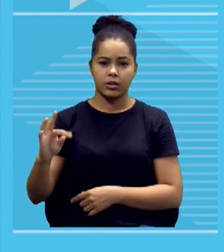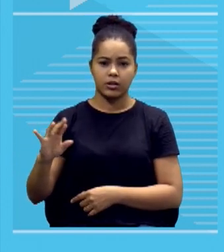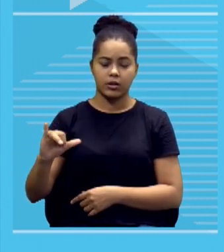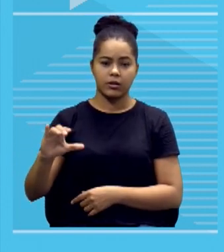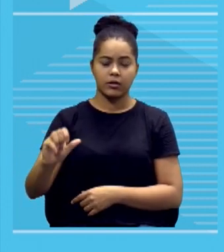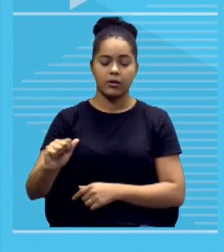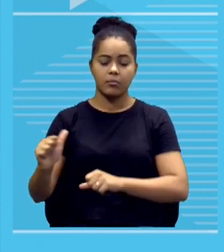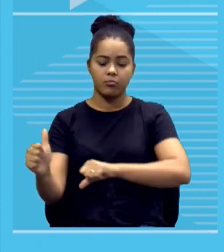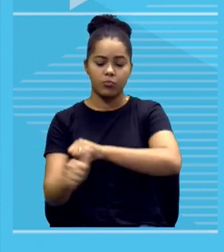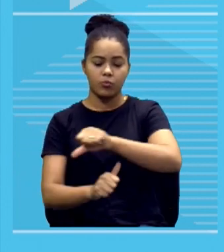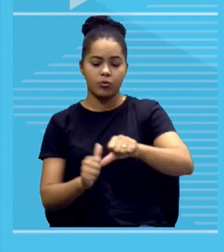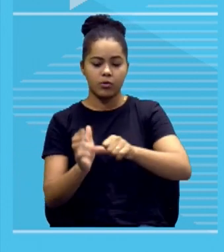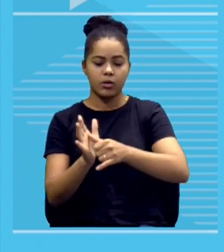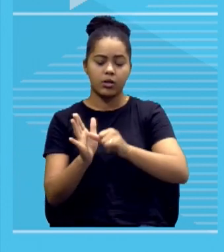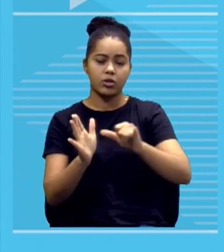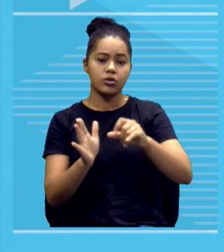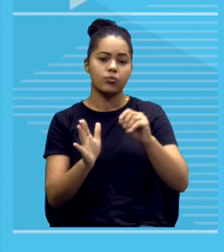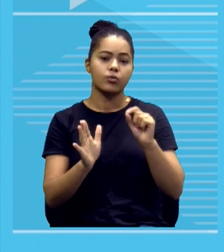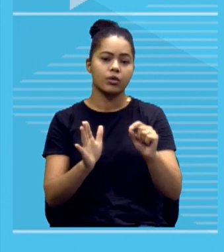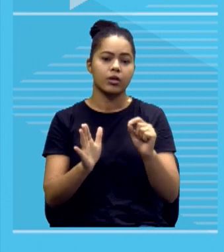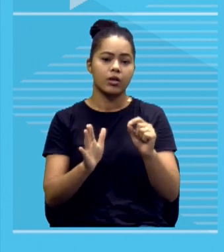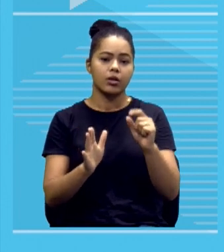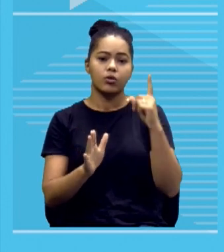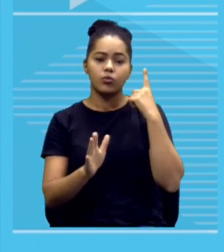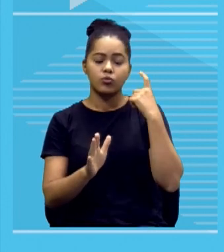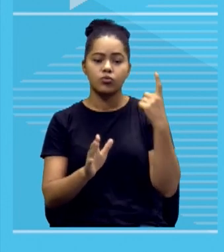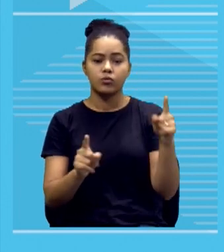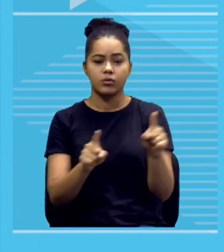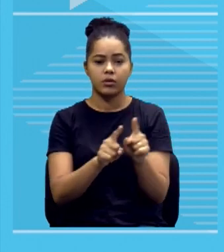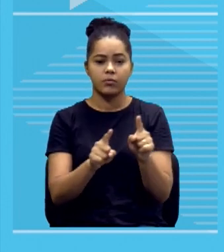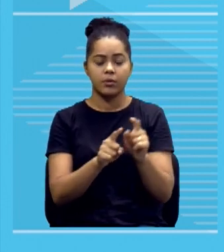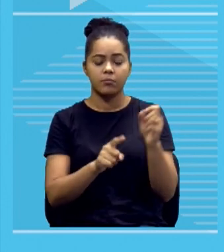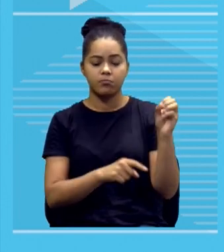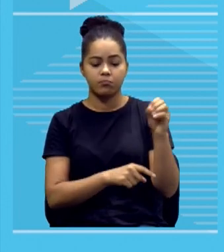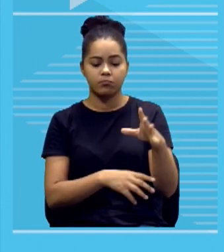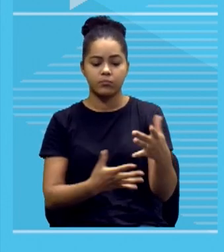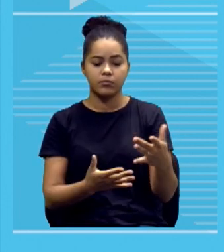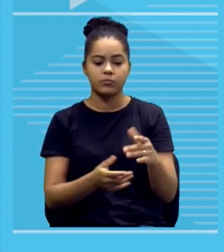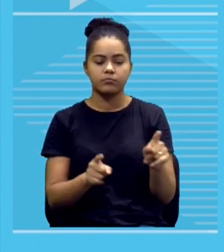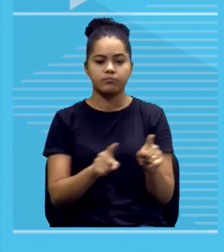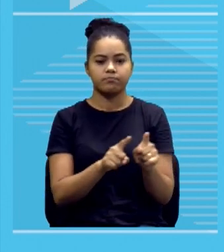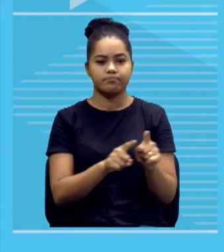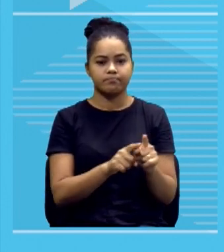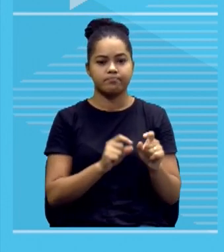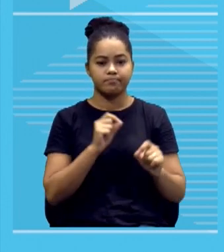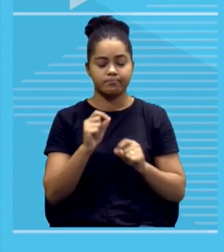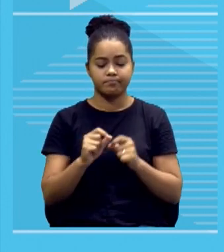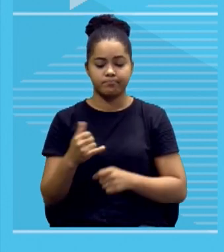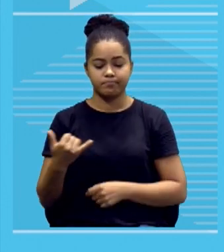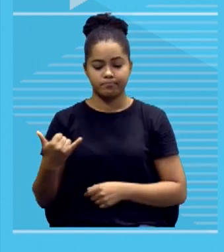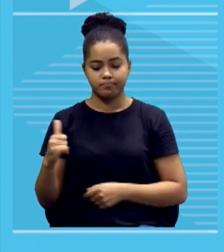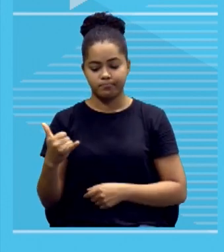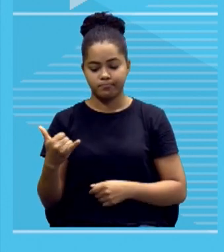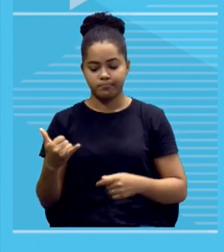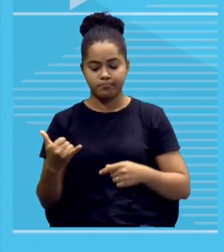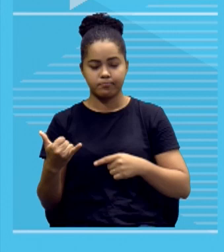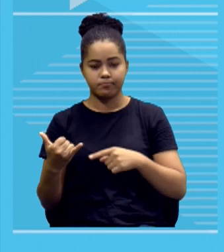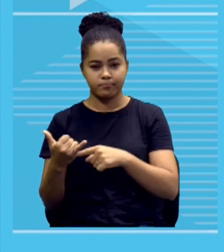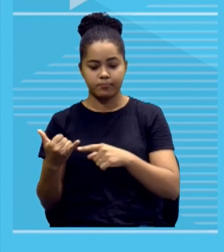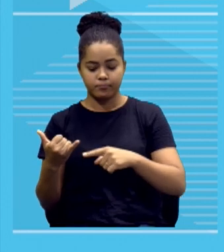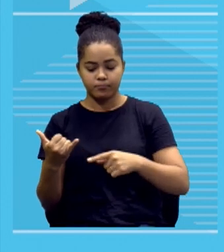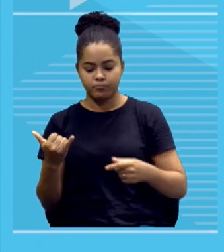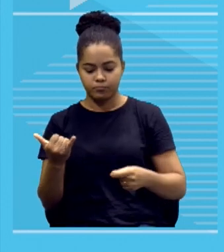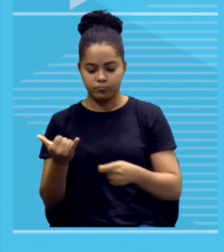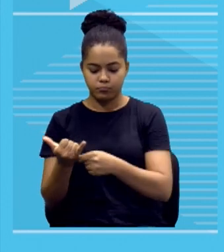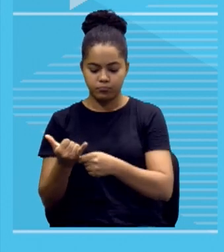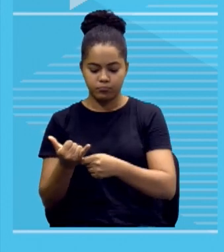luminosa. Carregador de celular, transforma energia elétrica em energia química, tá bom? Está recarregando a bateria. Percebam que os dois, tanto